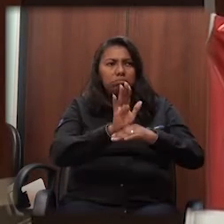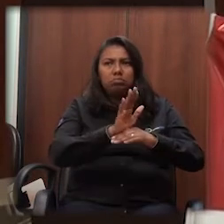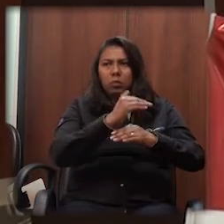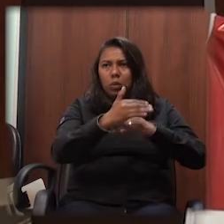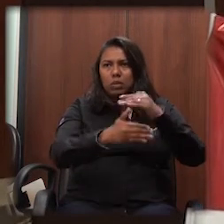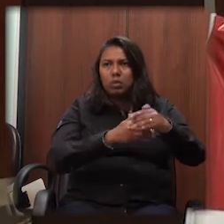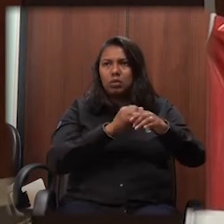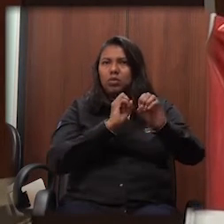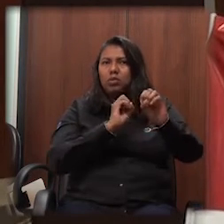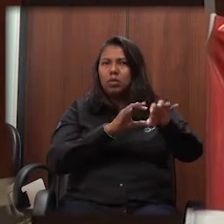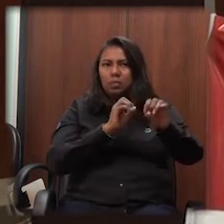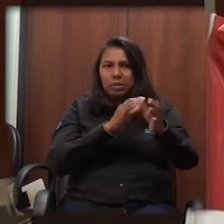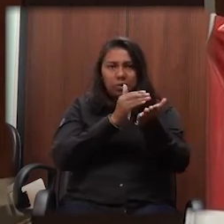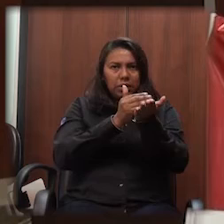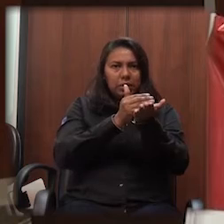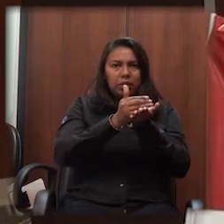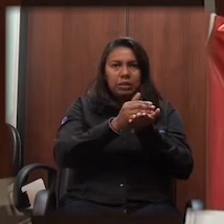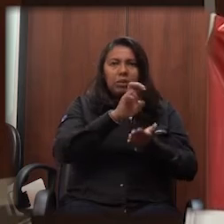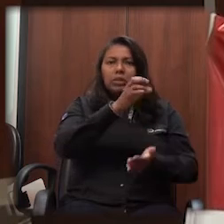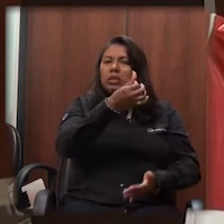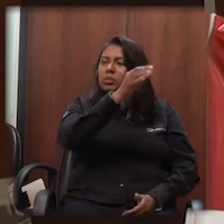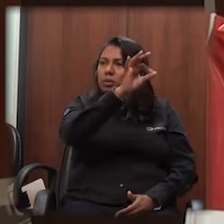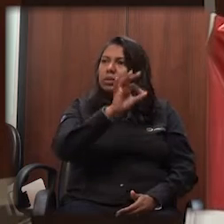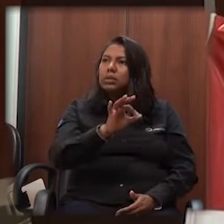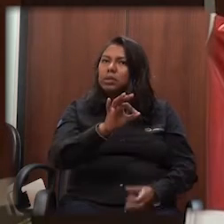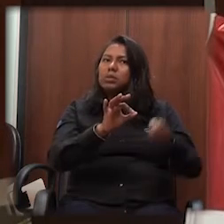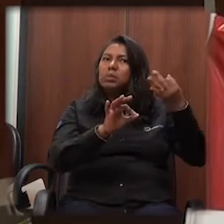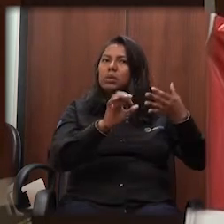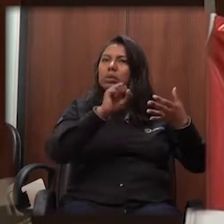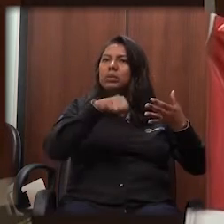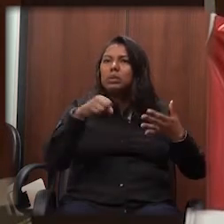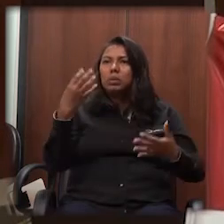de formação inicial. 56% indicam que sim,